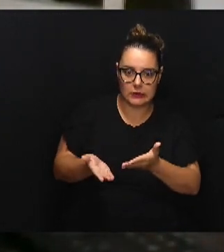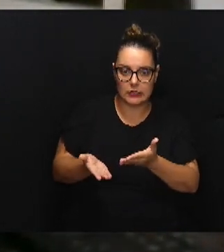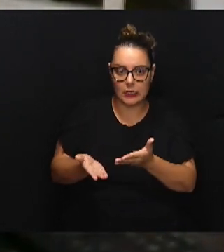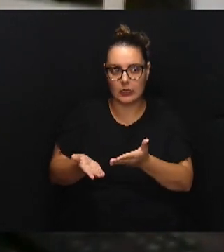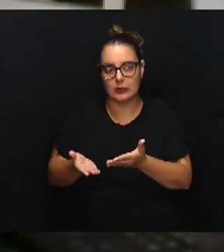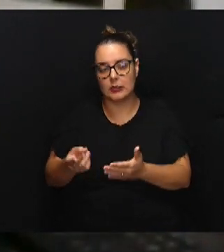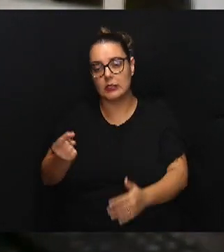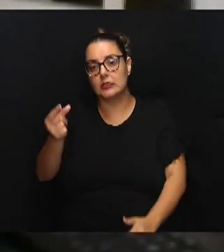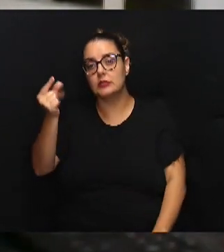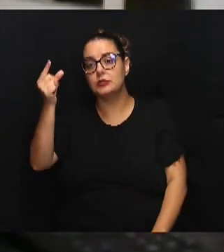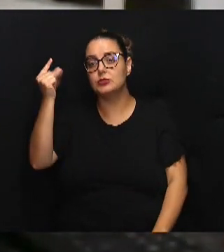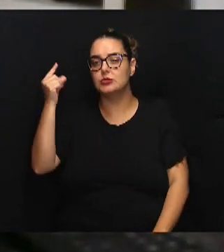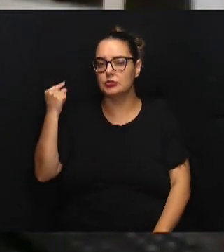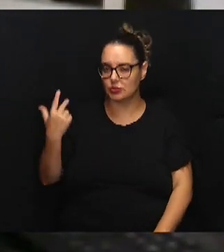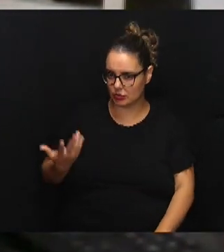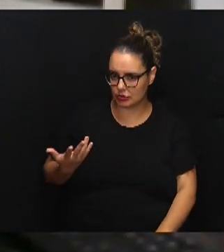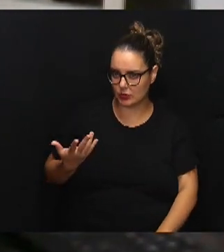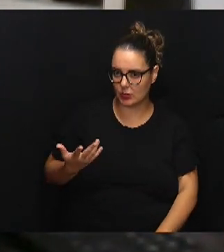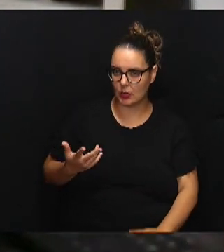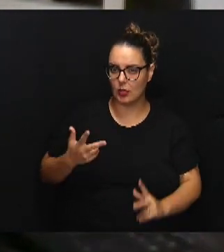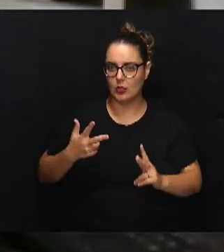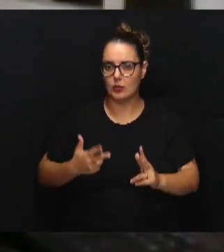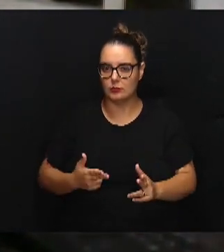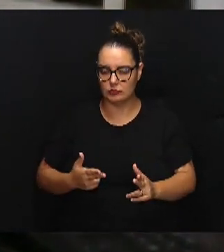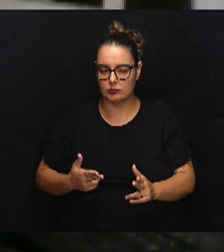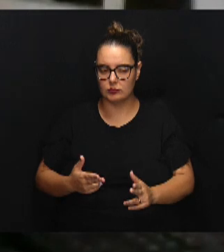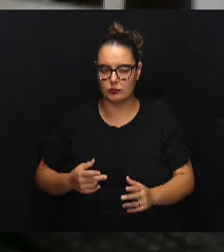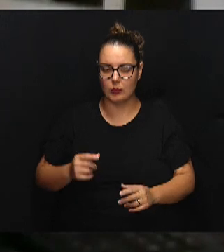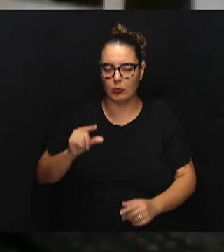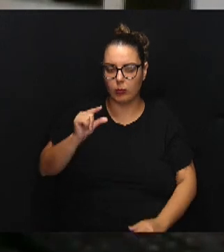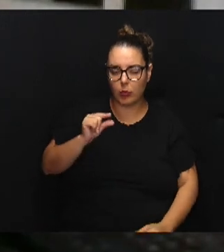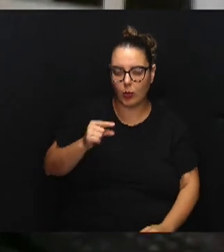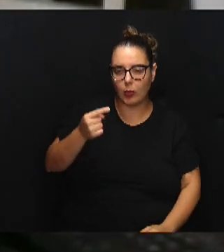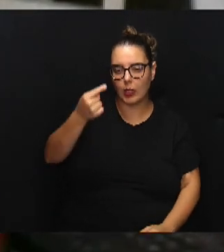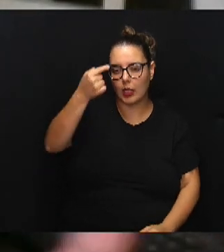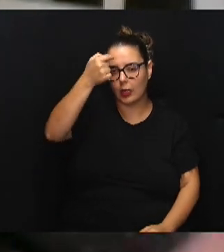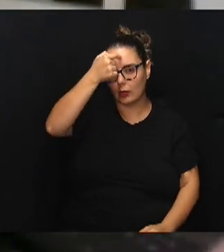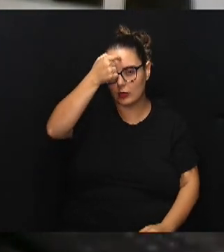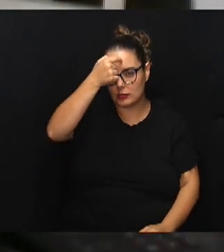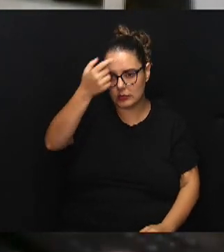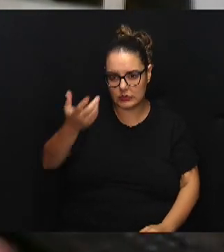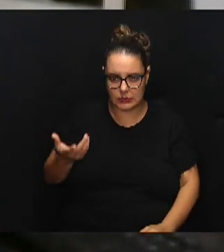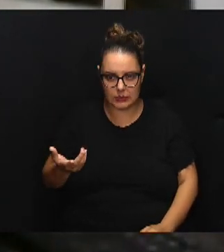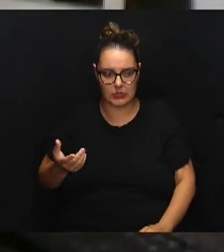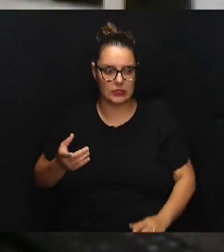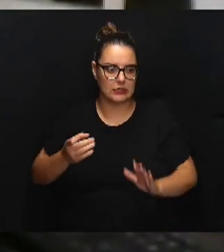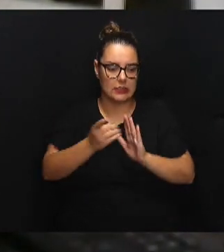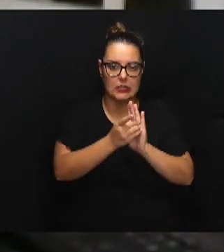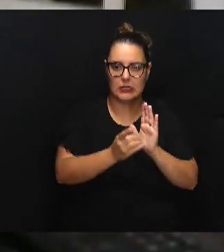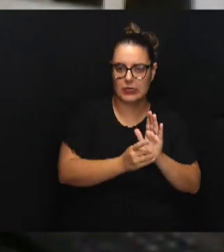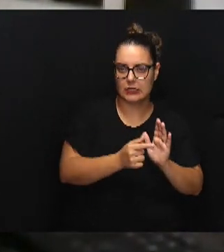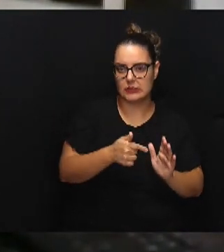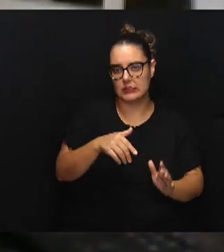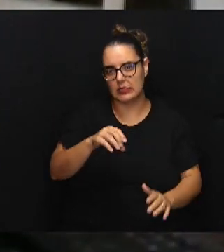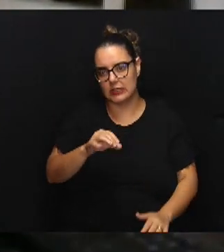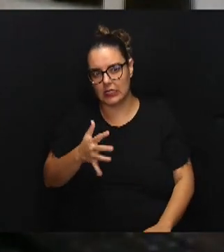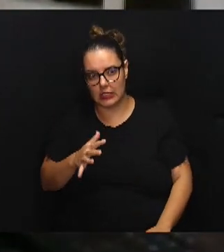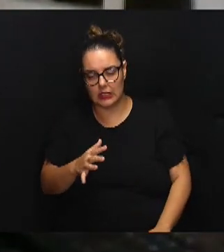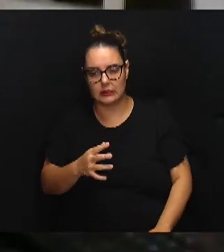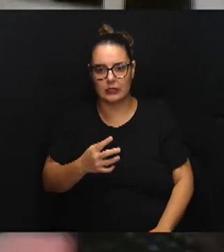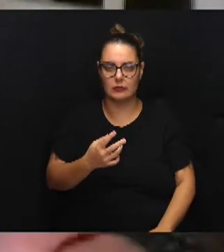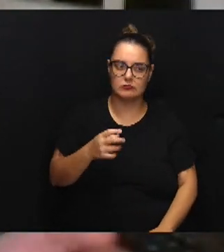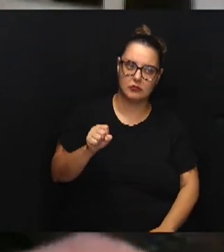casos antigos, quer dizer, quando se tinha uma baixa conscientização, né? Nas décadas de 70 e 80, que algumas práticas